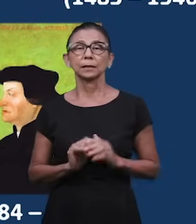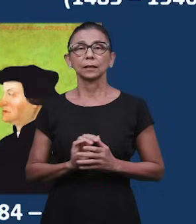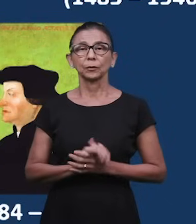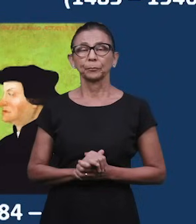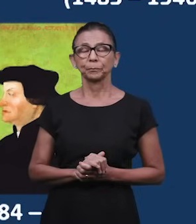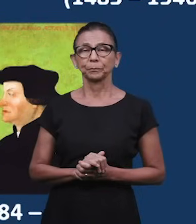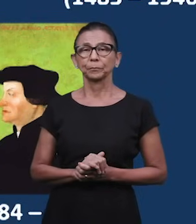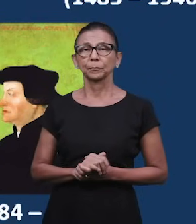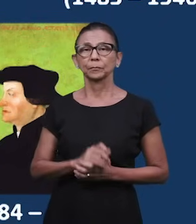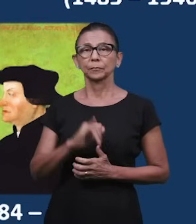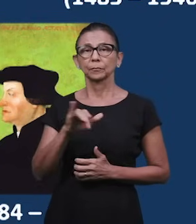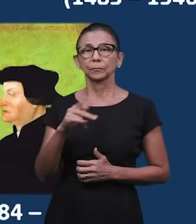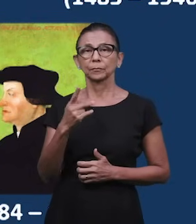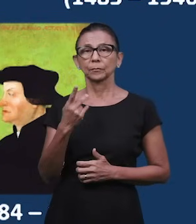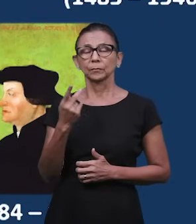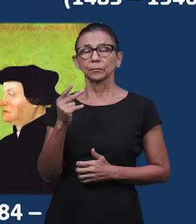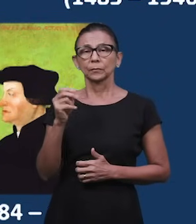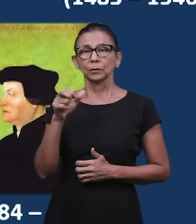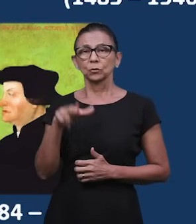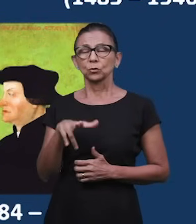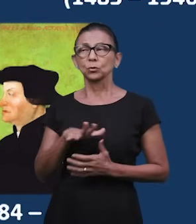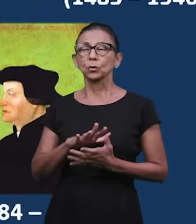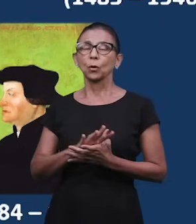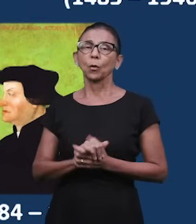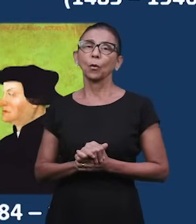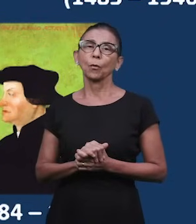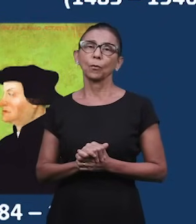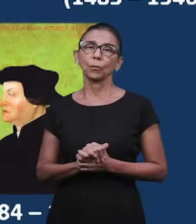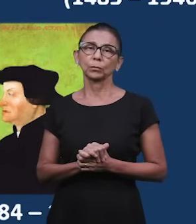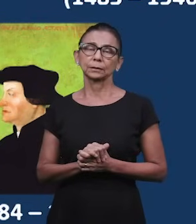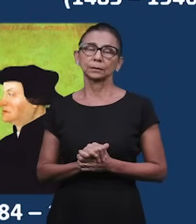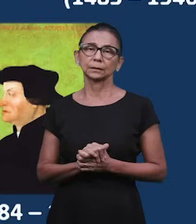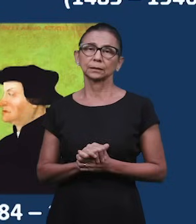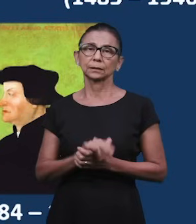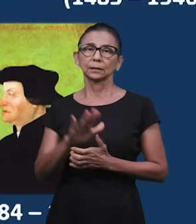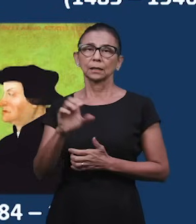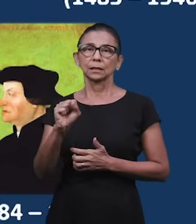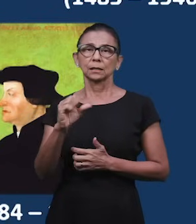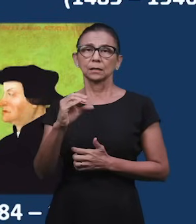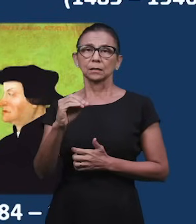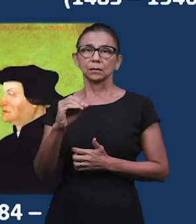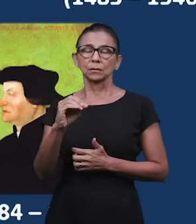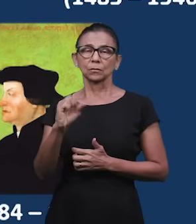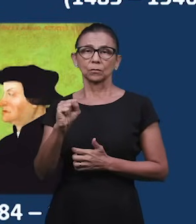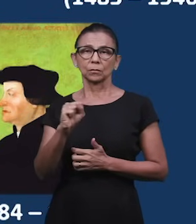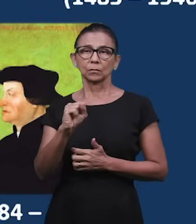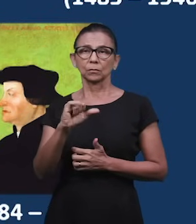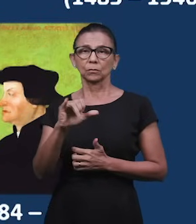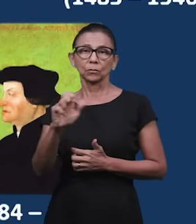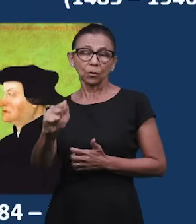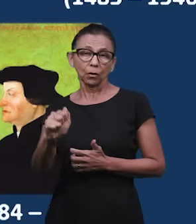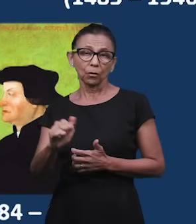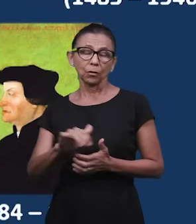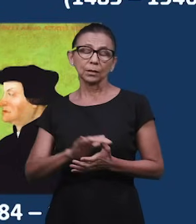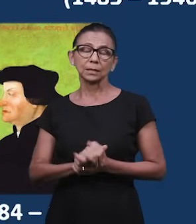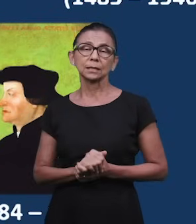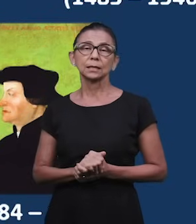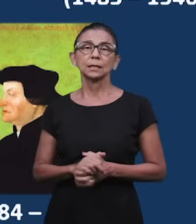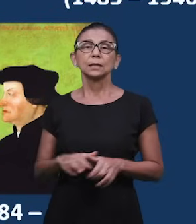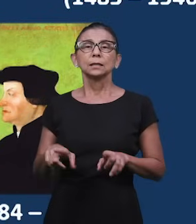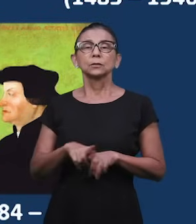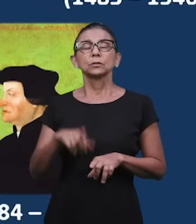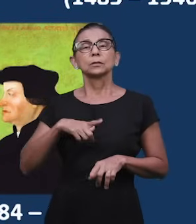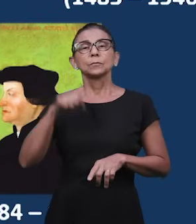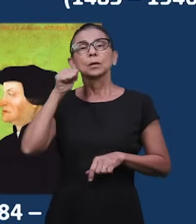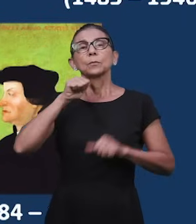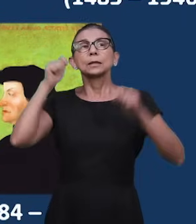Knox, na Escócia, nós temos abaixo dele a Rainha Elizabeth I, que já, né, em um período